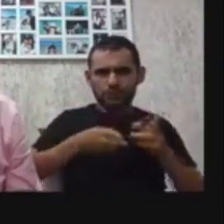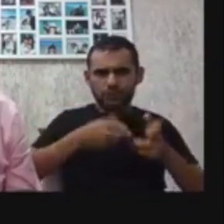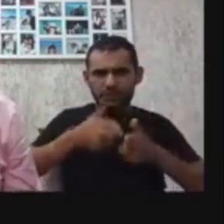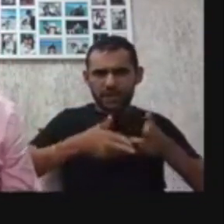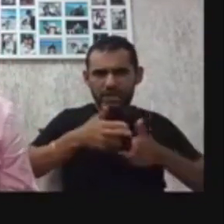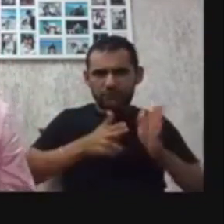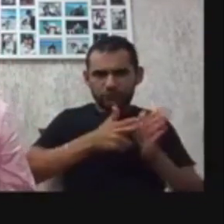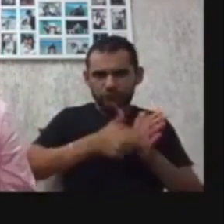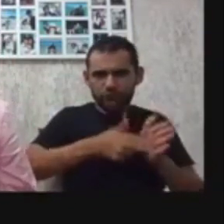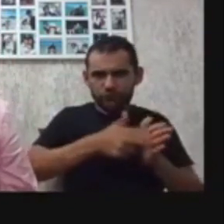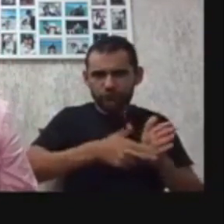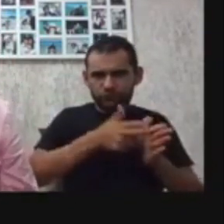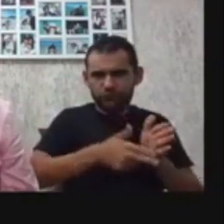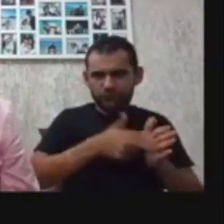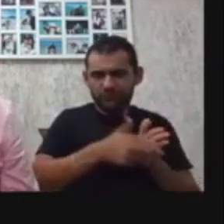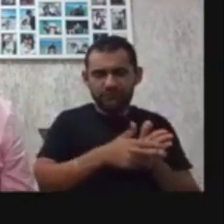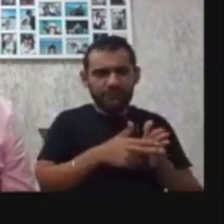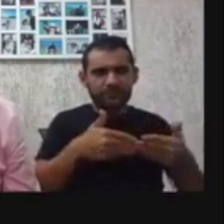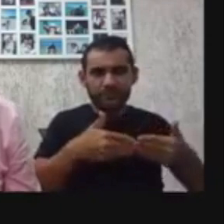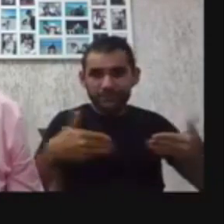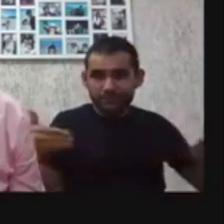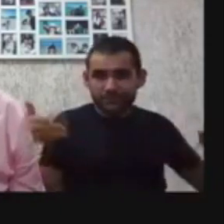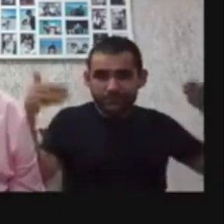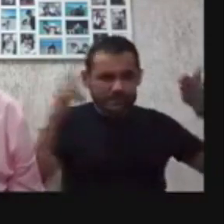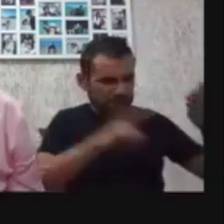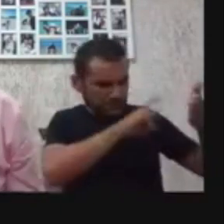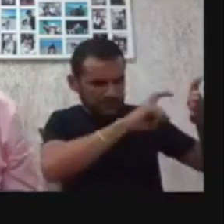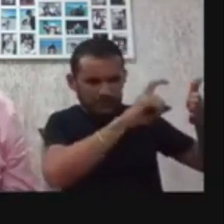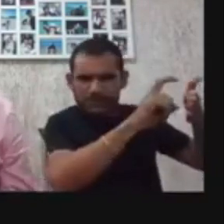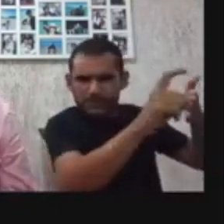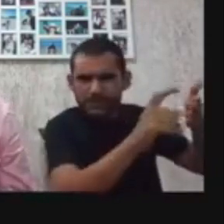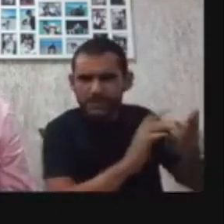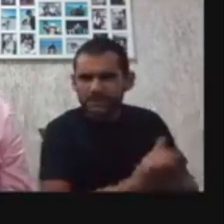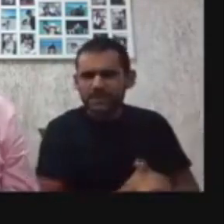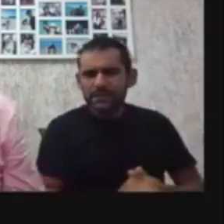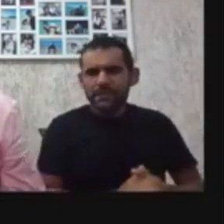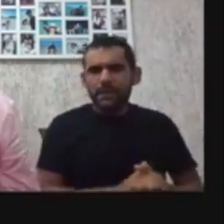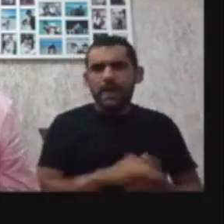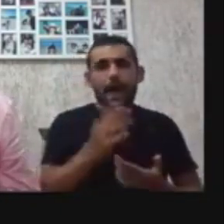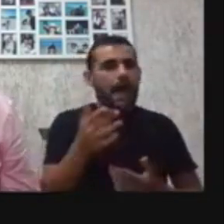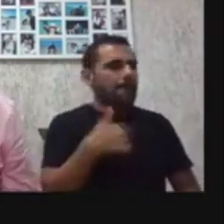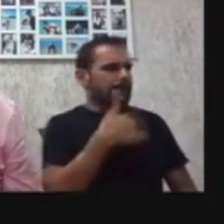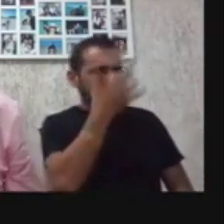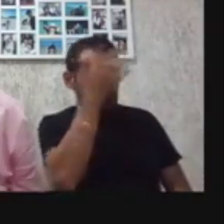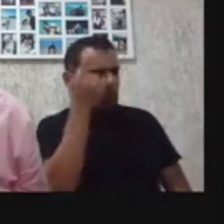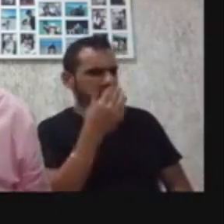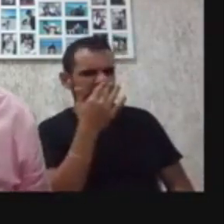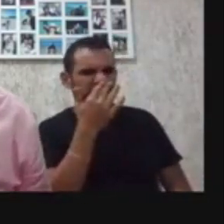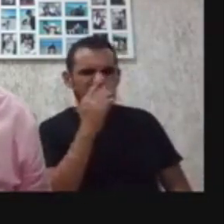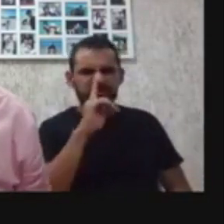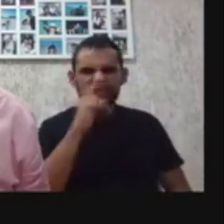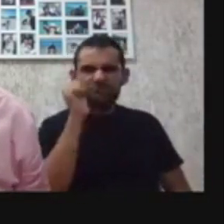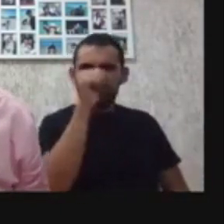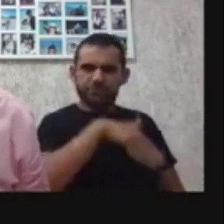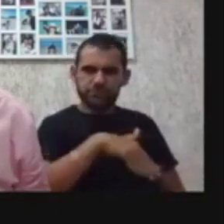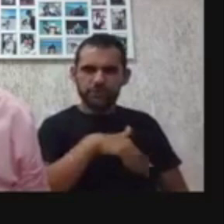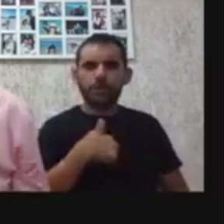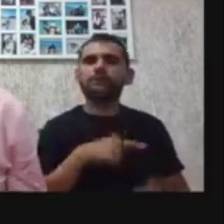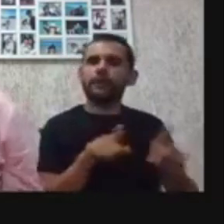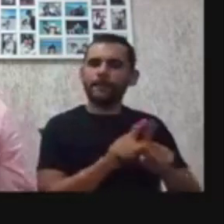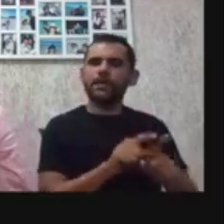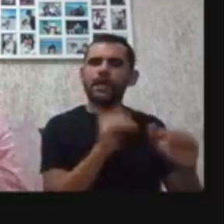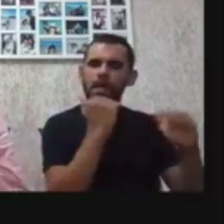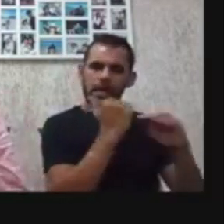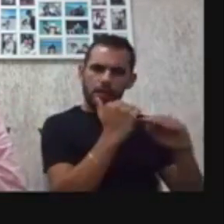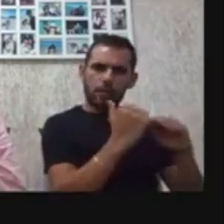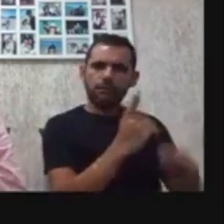porque, Adriano, as pessoas têm que parar de procurar culpados. Não é porque fulano jogou um papel na rua que eu também vou julgar.